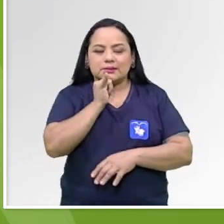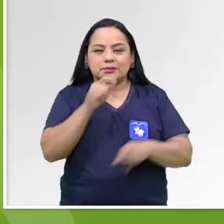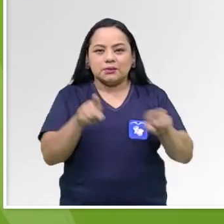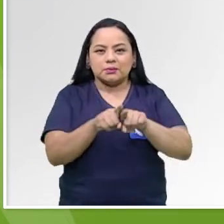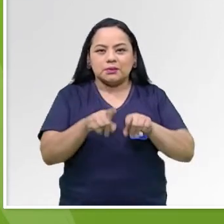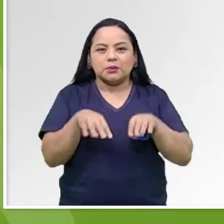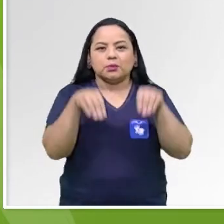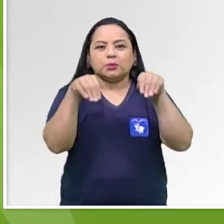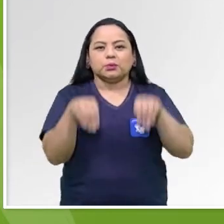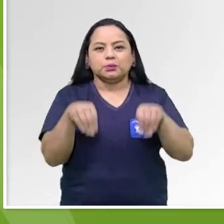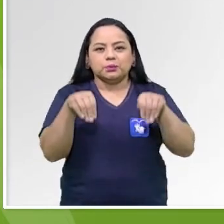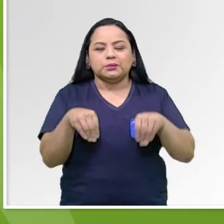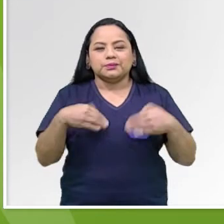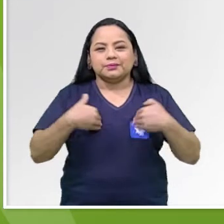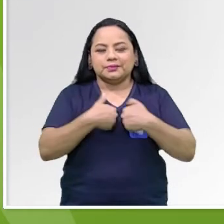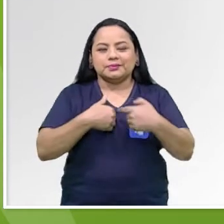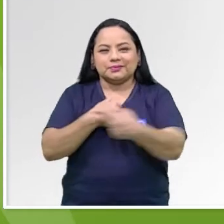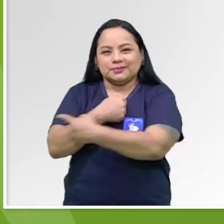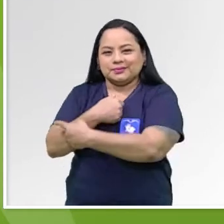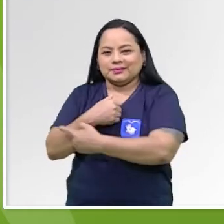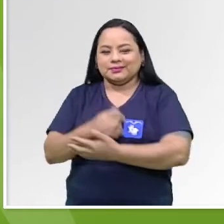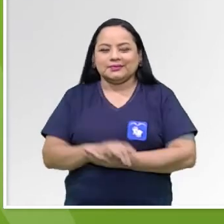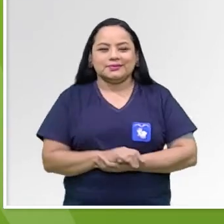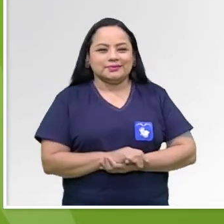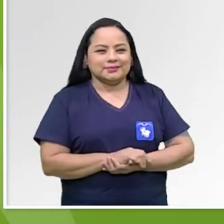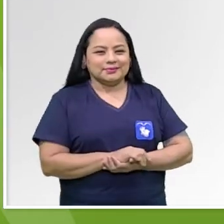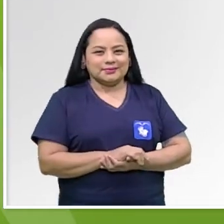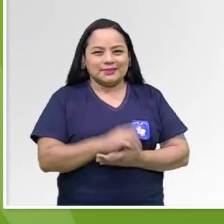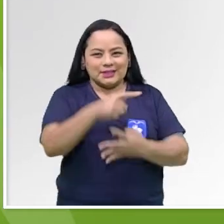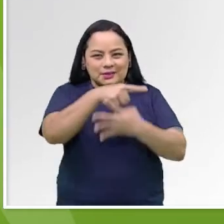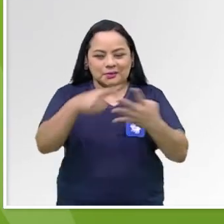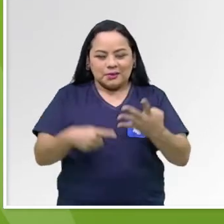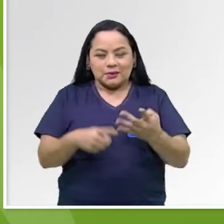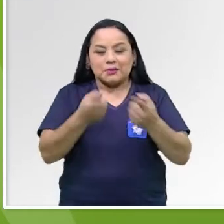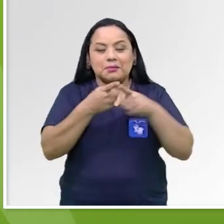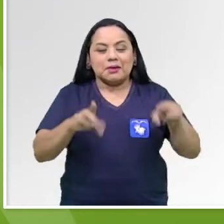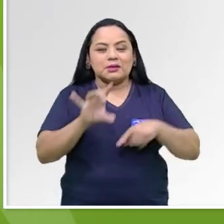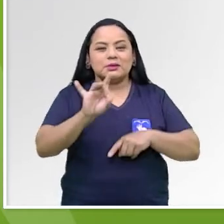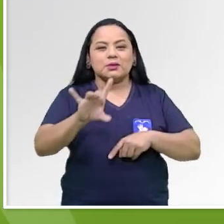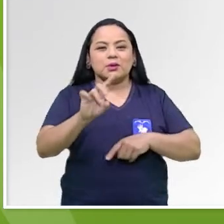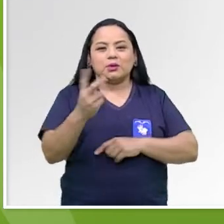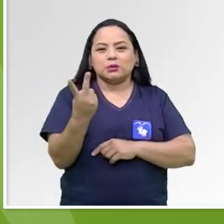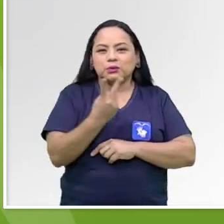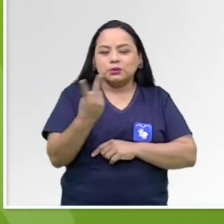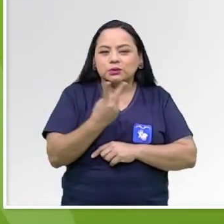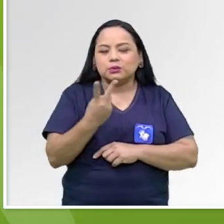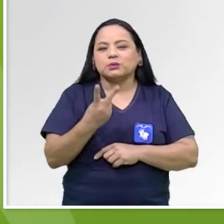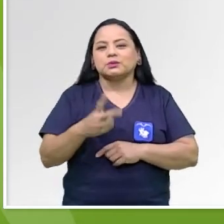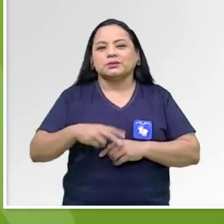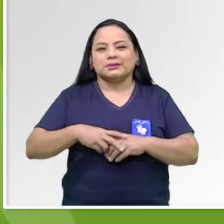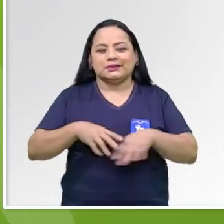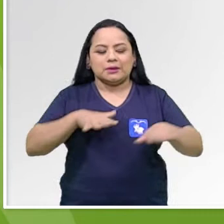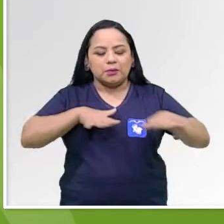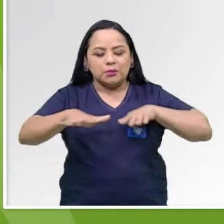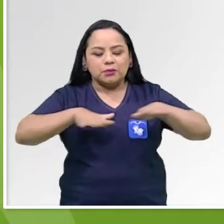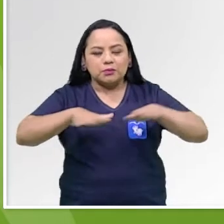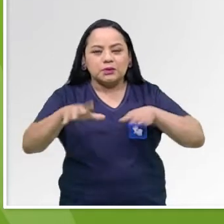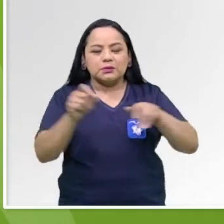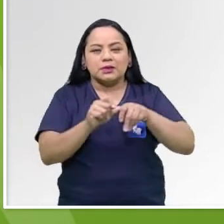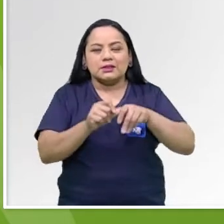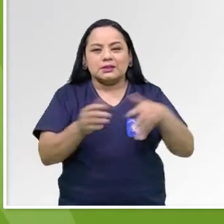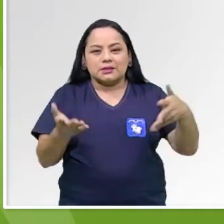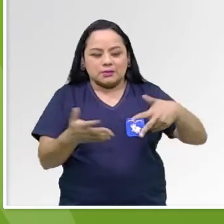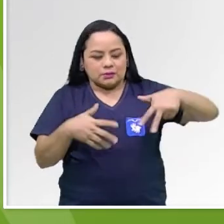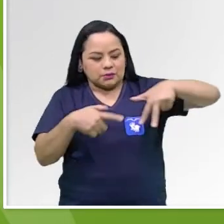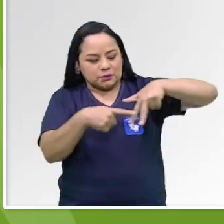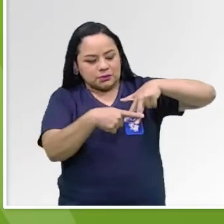canguru. Tá? Então, eles têm quatro membros, mas somente dois, que são ali as pernas, né, no caso dos seres humanos,